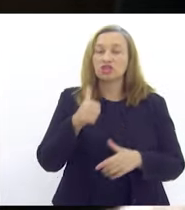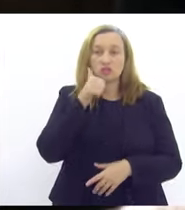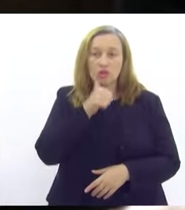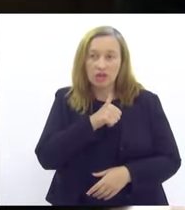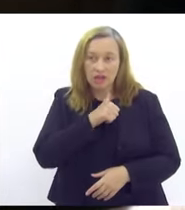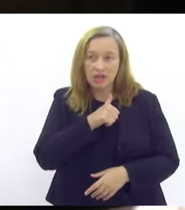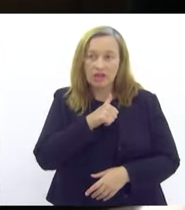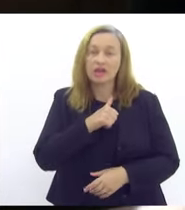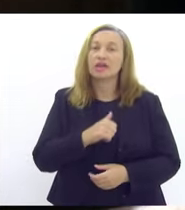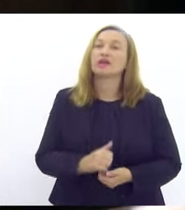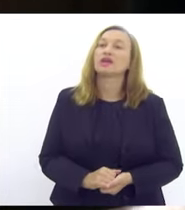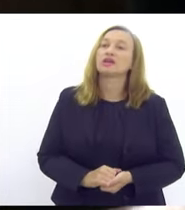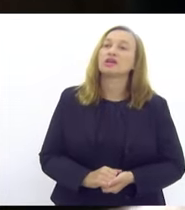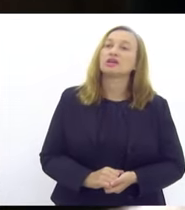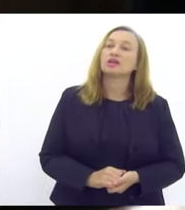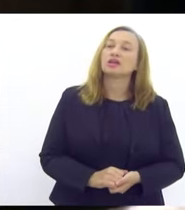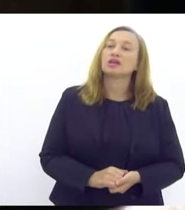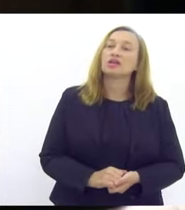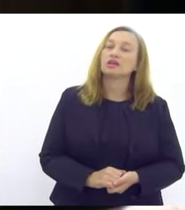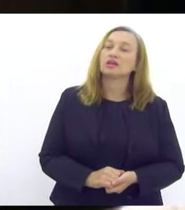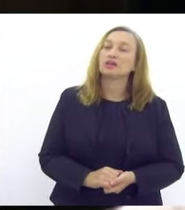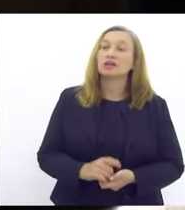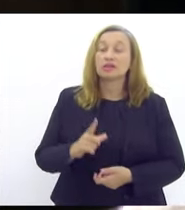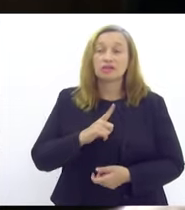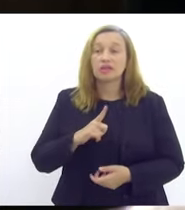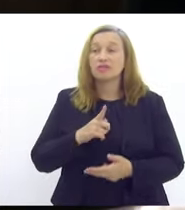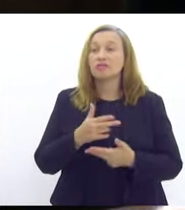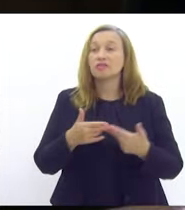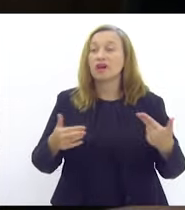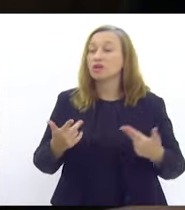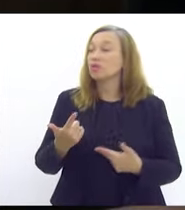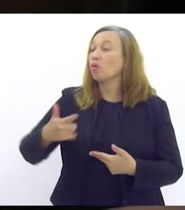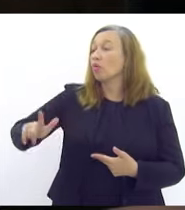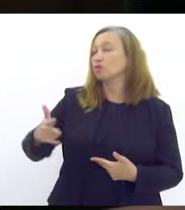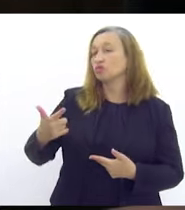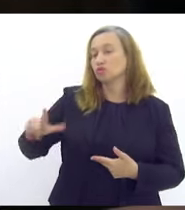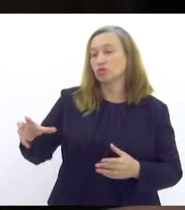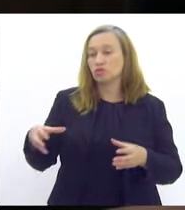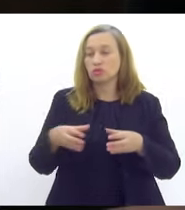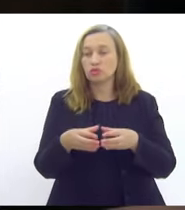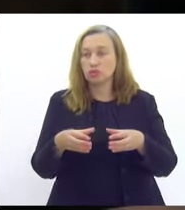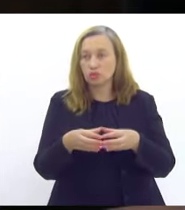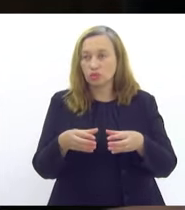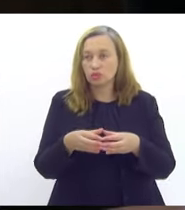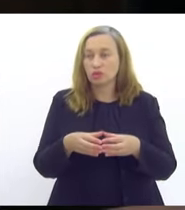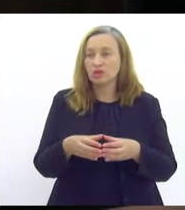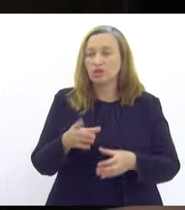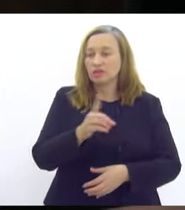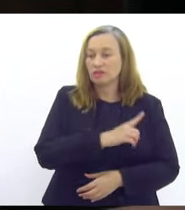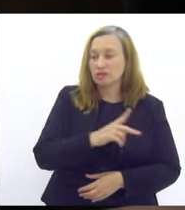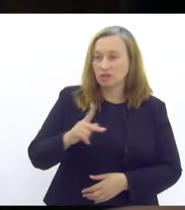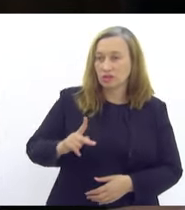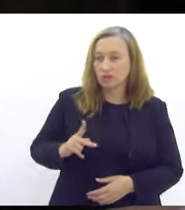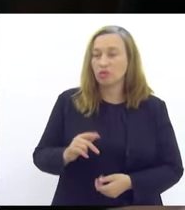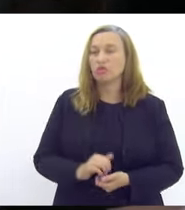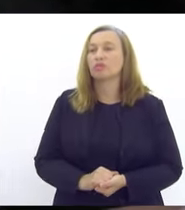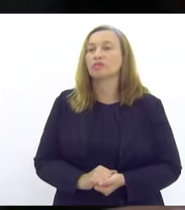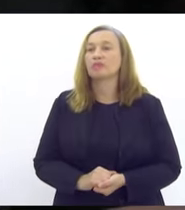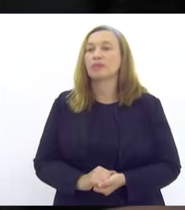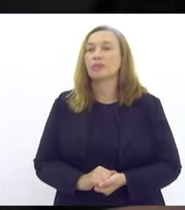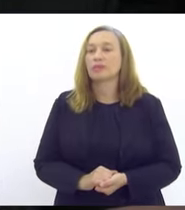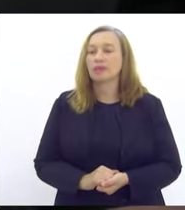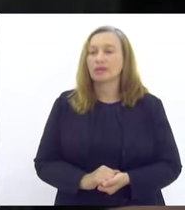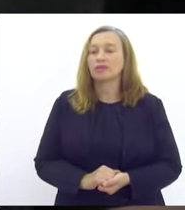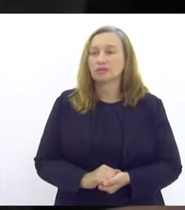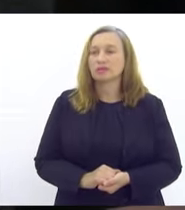muito atuante ali, o NUDEM. A gente tem tantos outros núcleos da Defensoria Pública que está cotidianamente